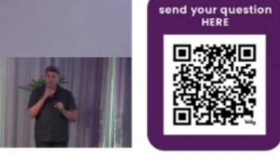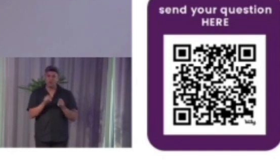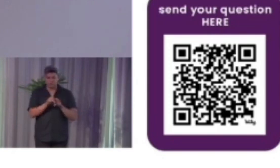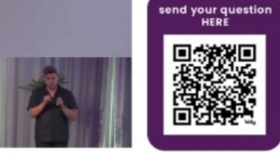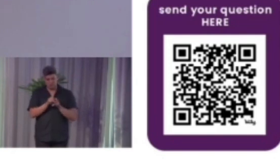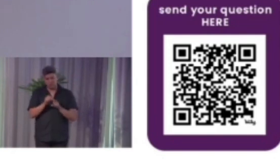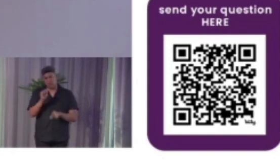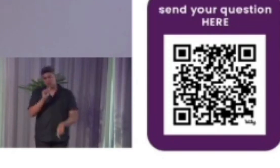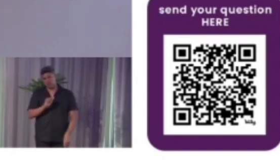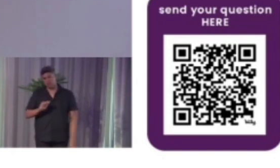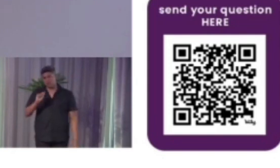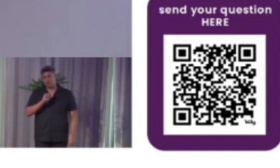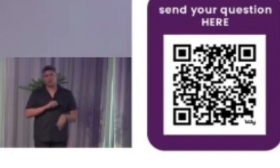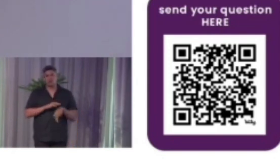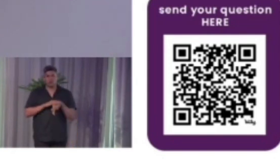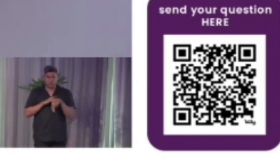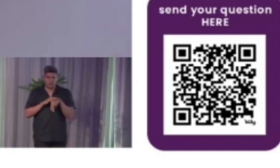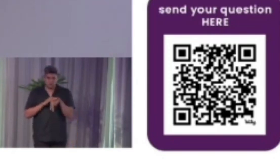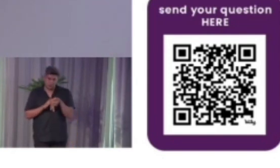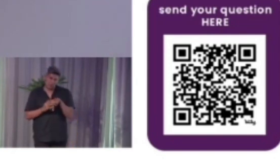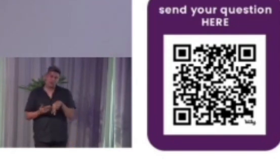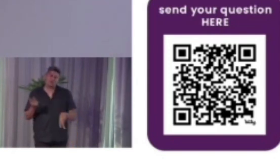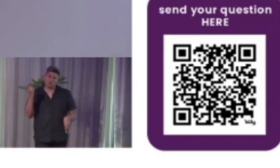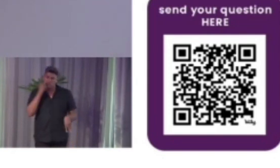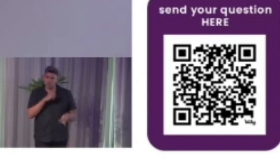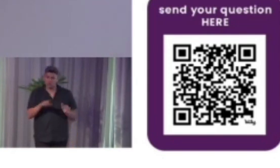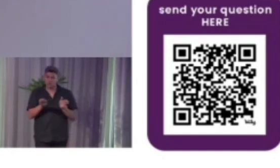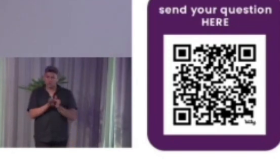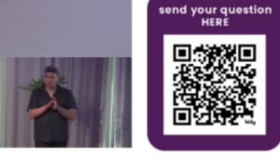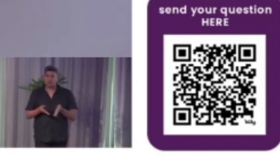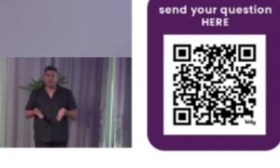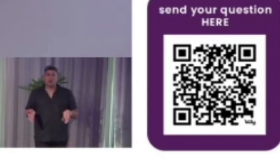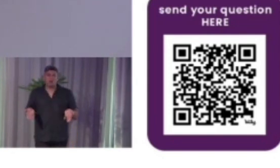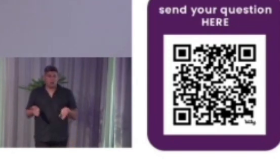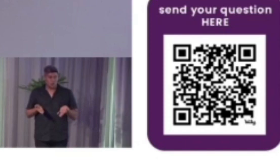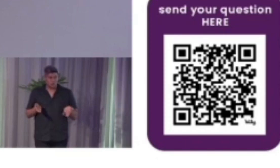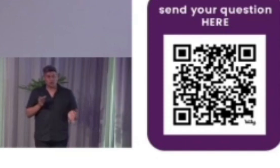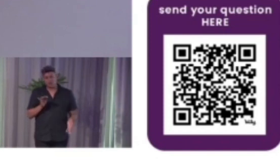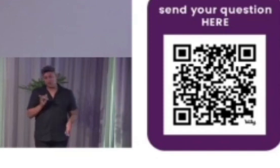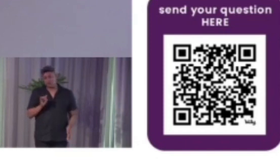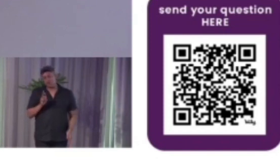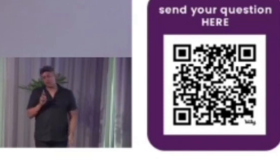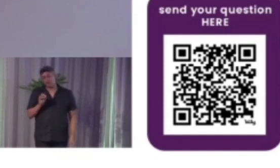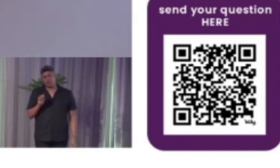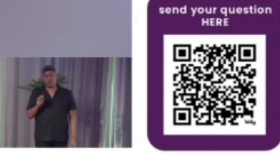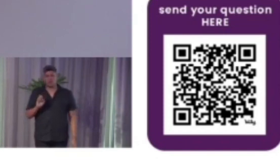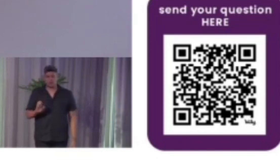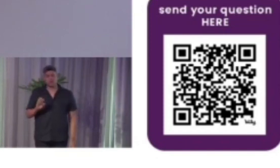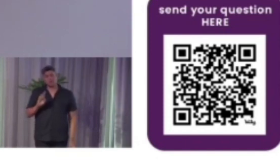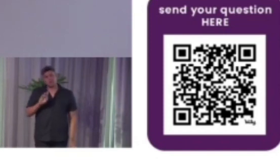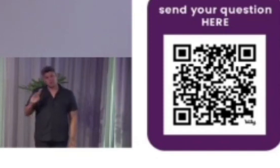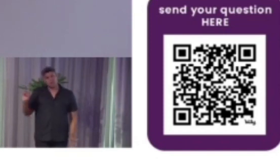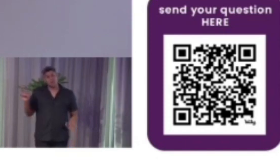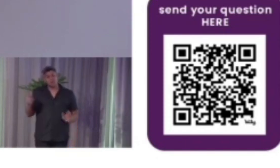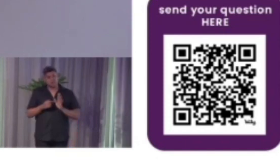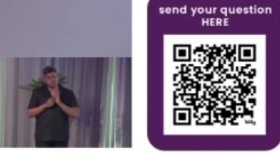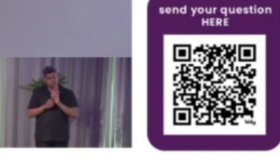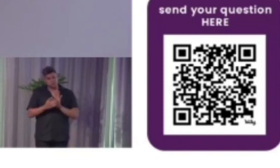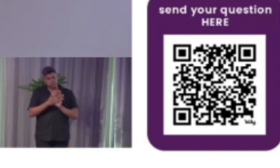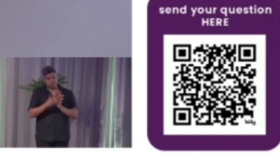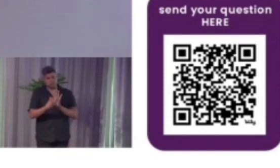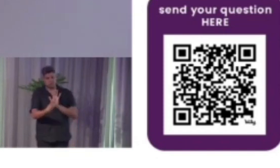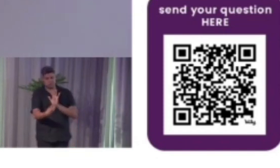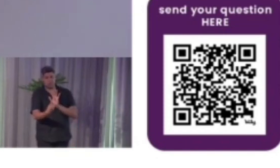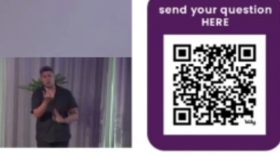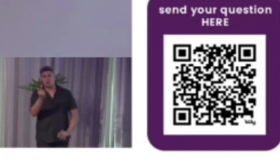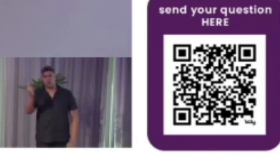pacientes é que permitiu a gente chegar onde a gente chegou até hoje dentro da fibrose cística, e a gente espera que isso possa ser projetado e replicado para